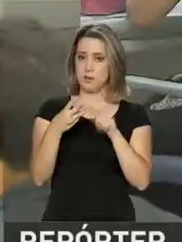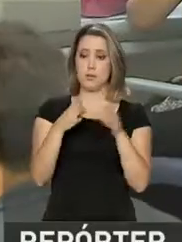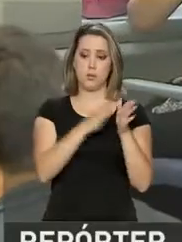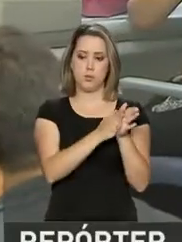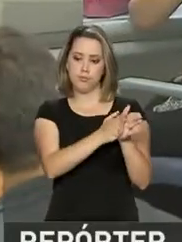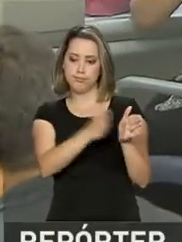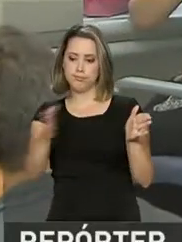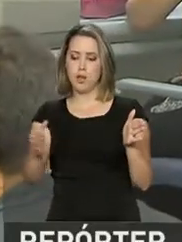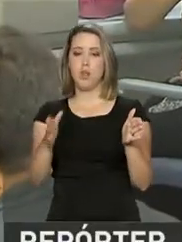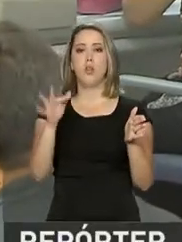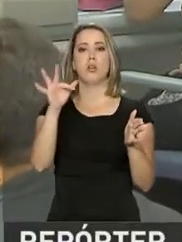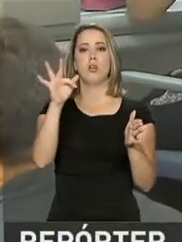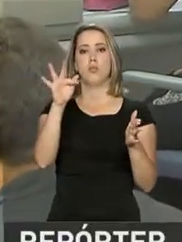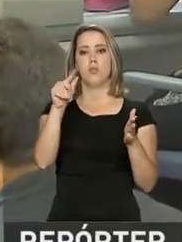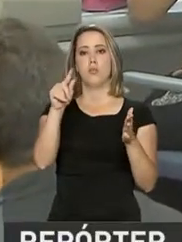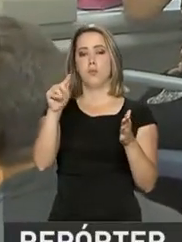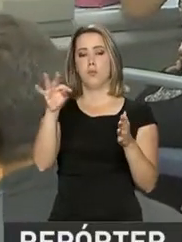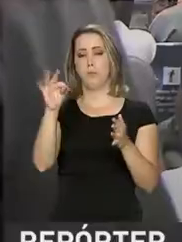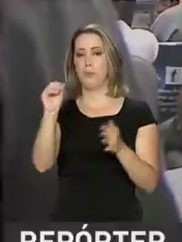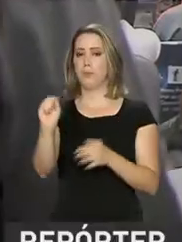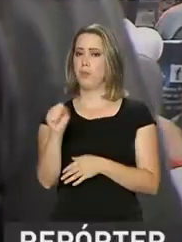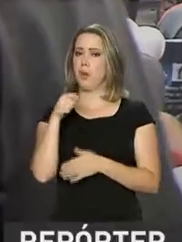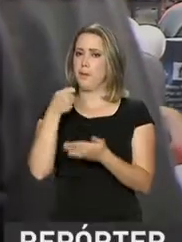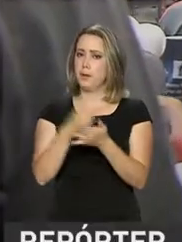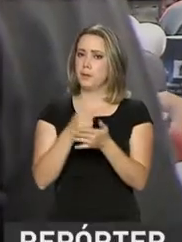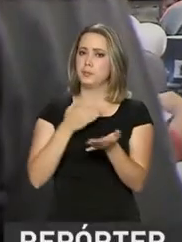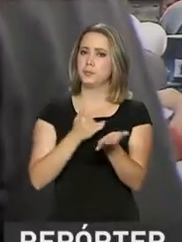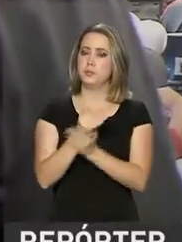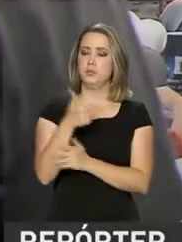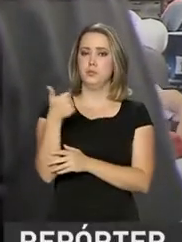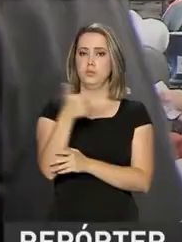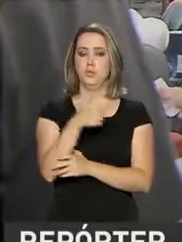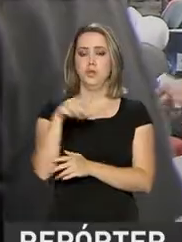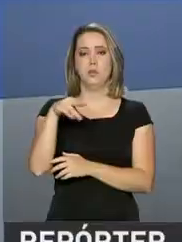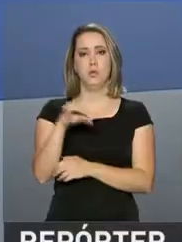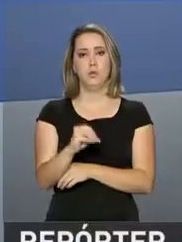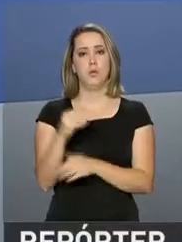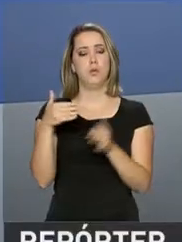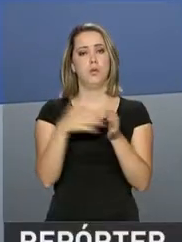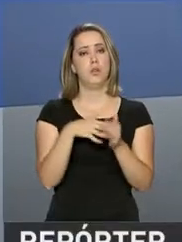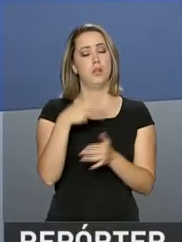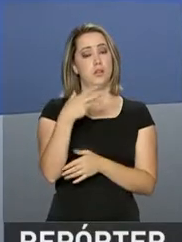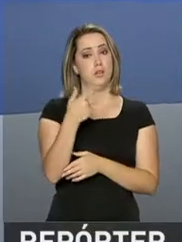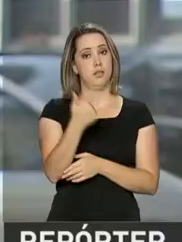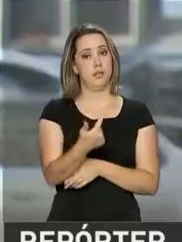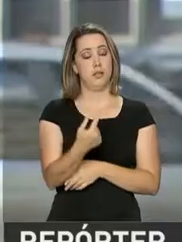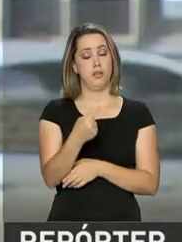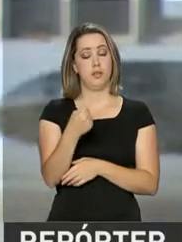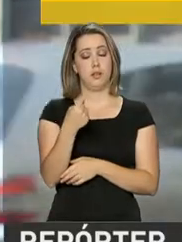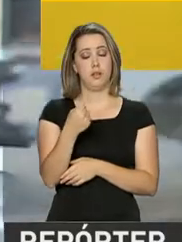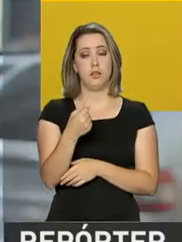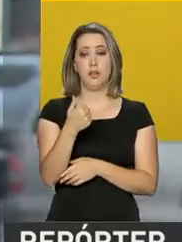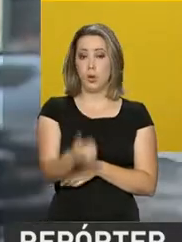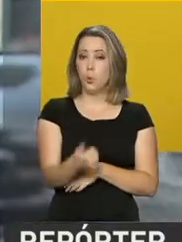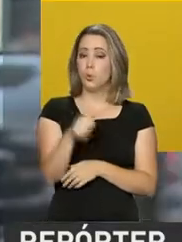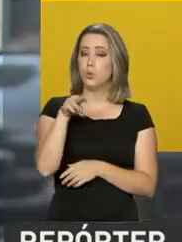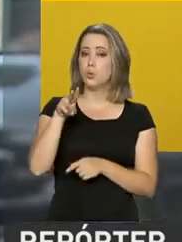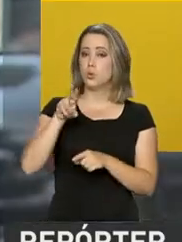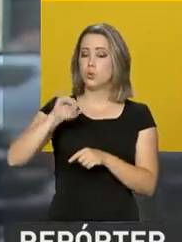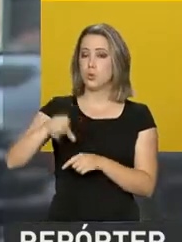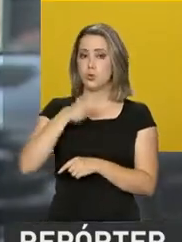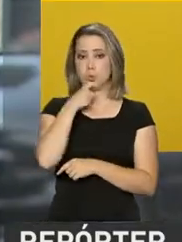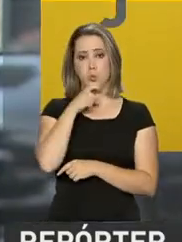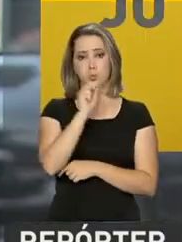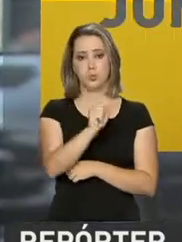inativas do FGTS. O pagamento começa no dia 12 de maio e vai até o dia 31 de julho. Mais de 7 milhões e meio